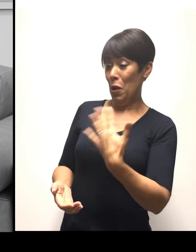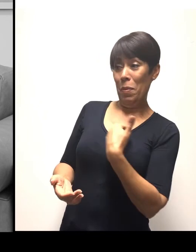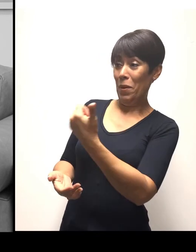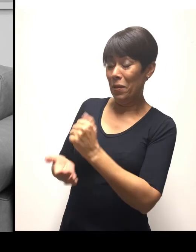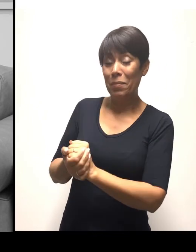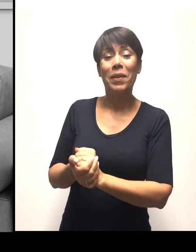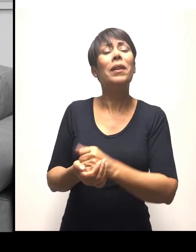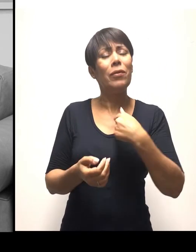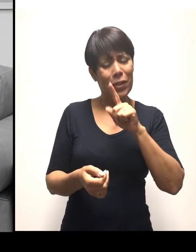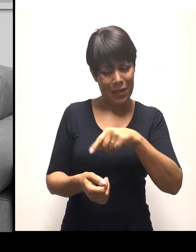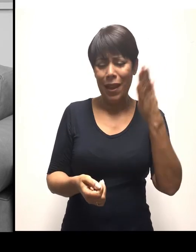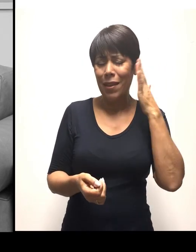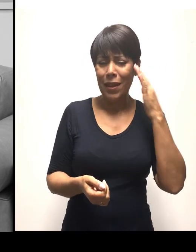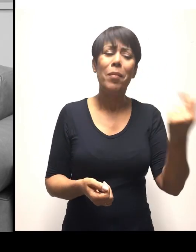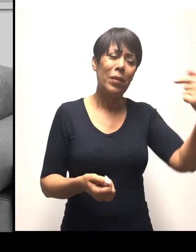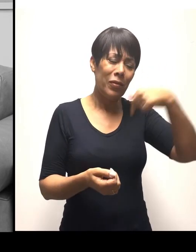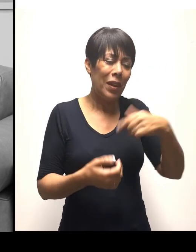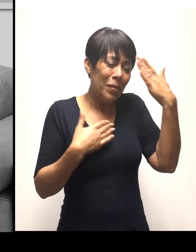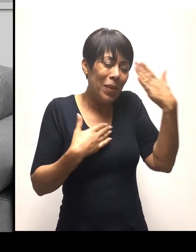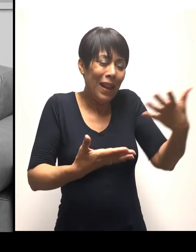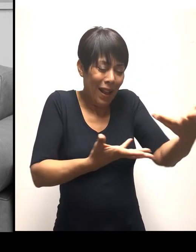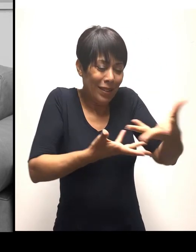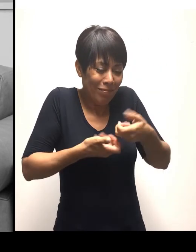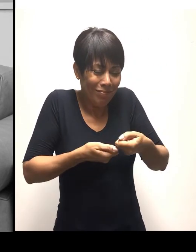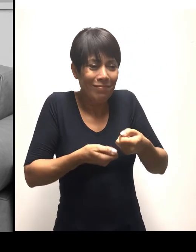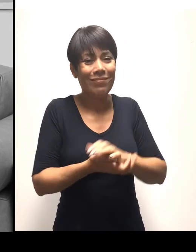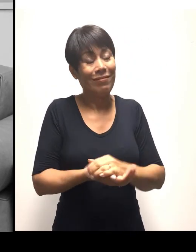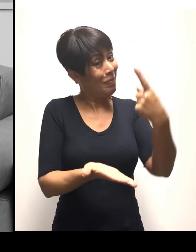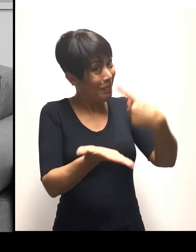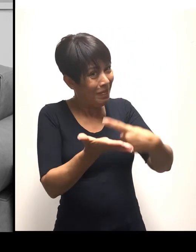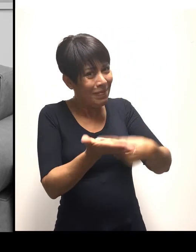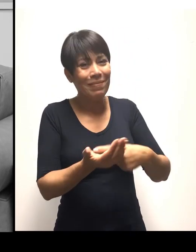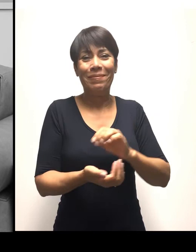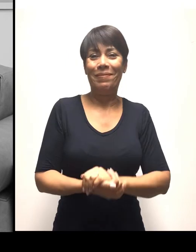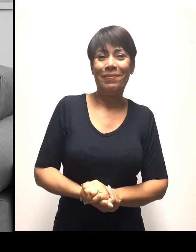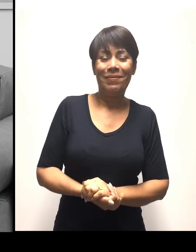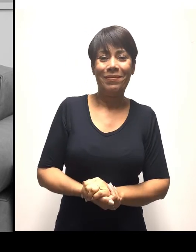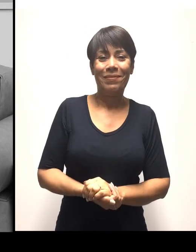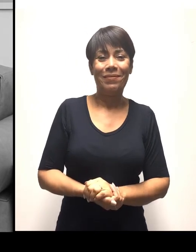chamar que você sabe que eu virei. Tá bom. Muito obrigada pelo acolhimento. Tá bom. Combinado.